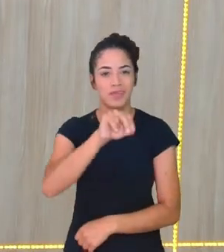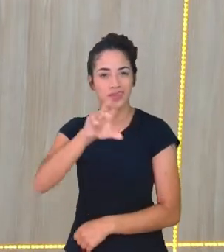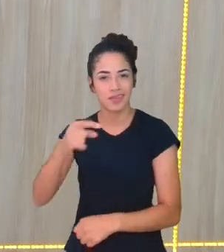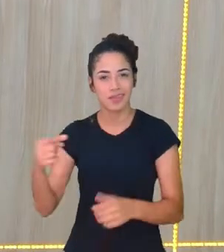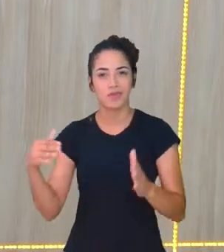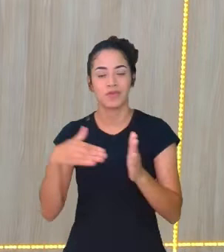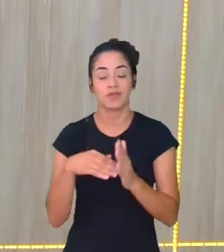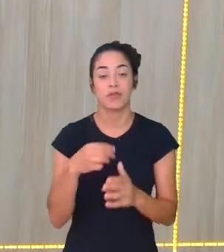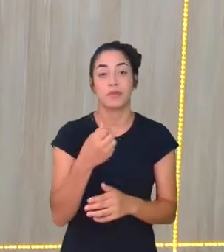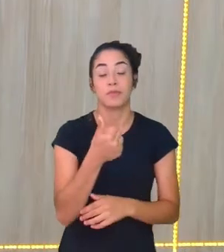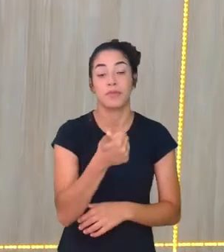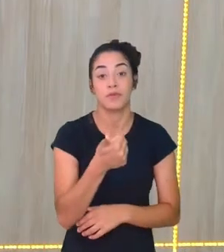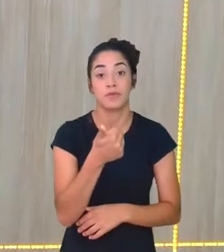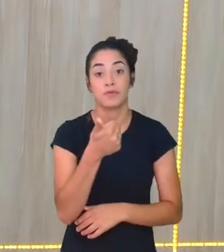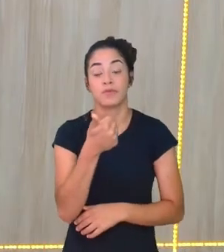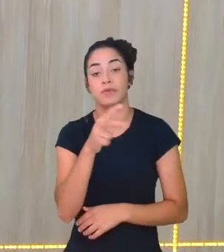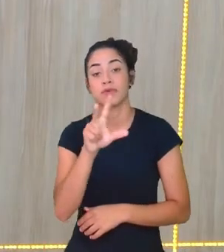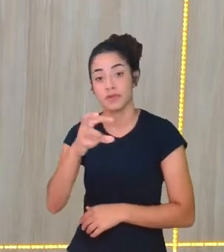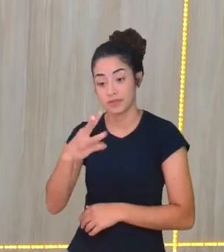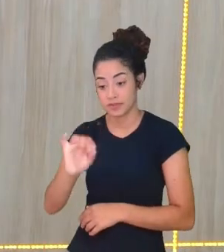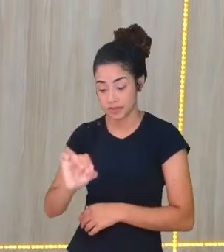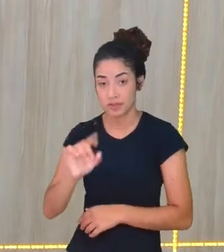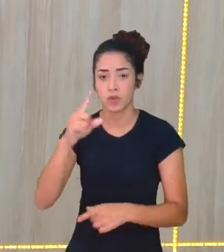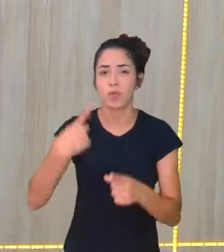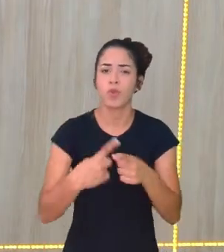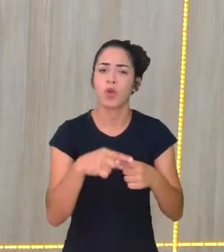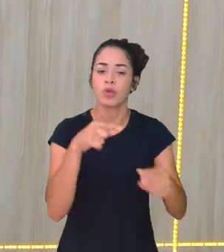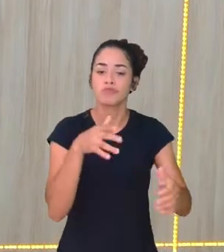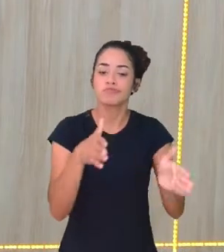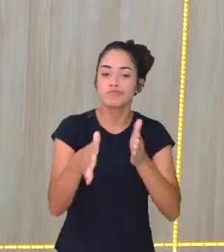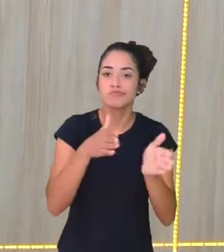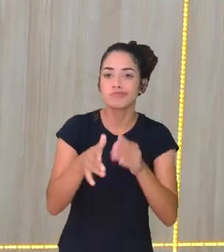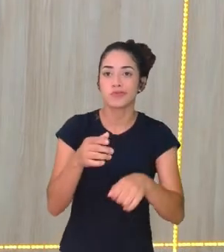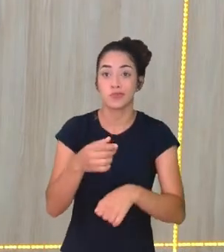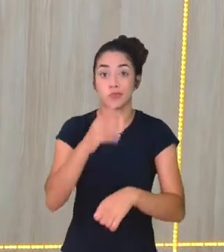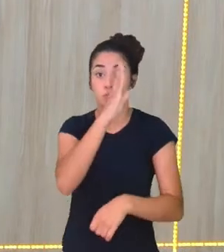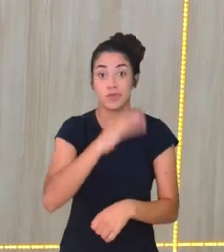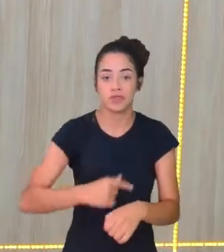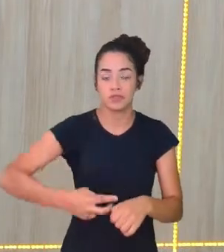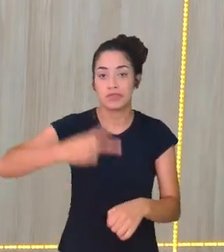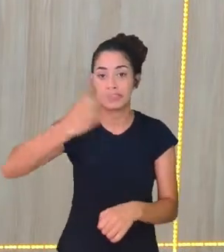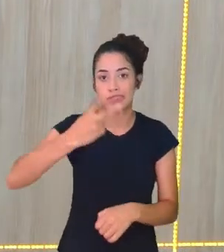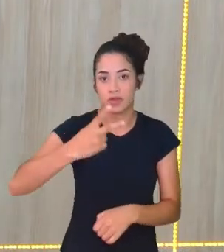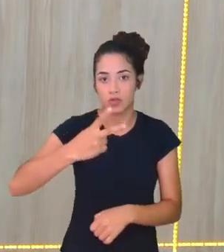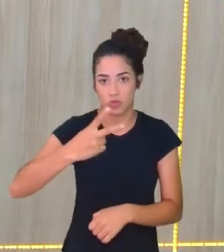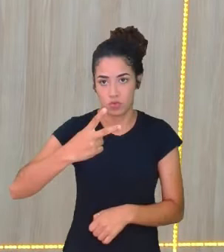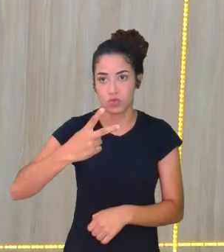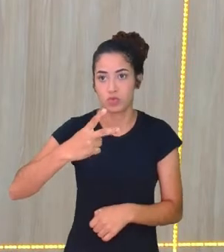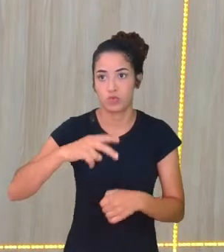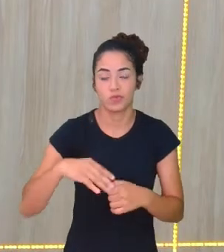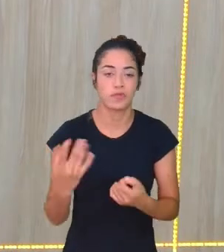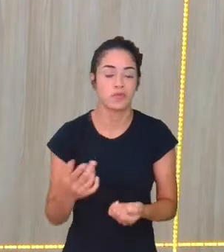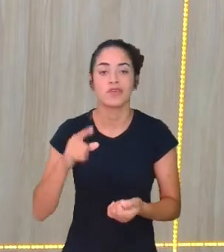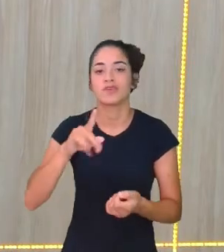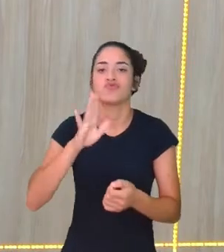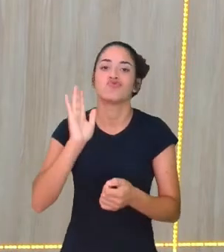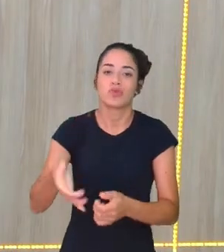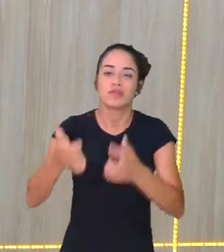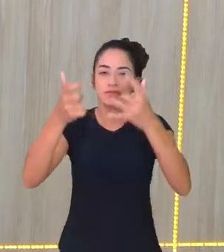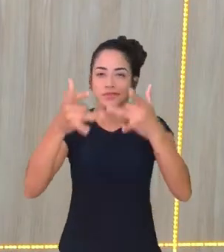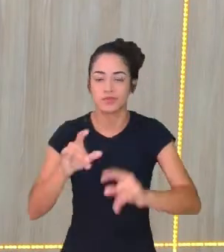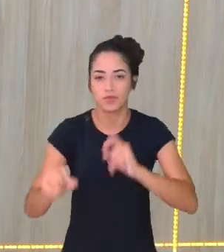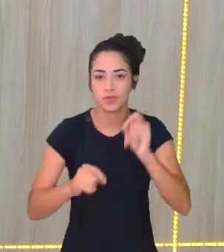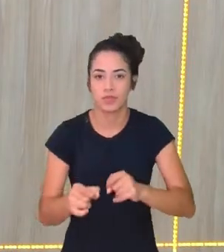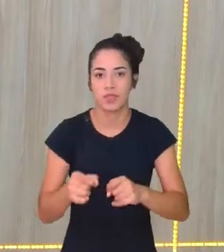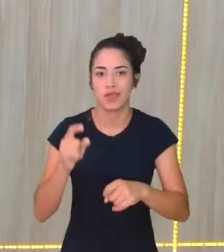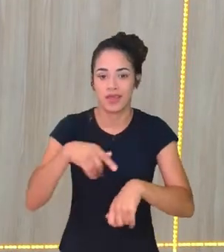porque porque nesse período o Brasil ficou em segundo plano Como eu disse não encontraram aqui Ouro e Prata só